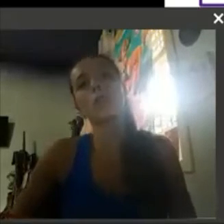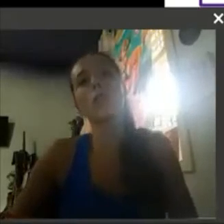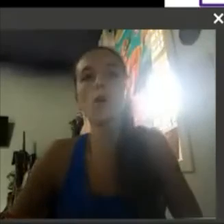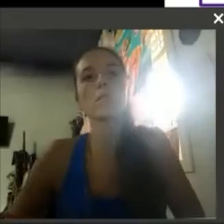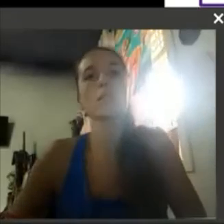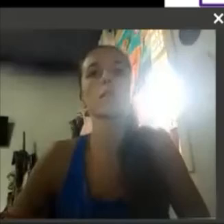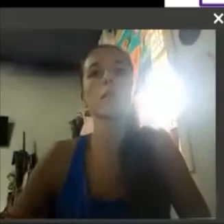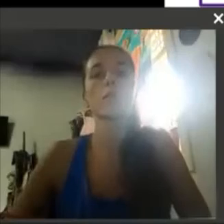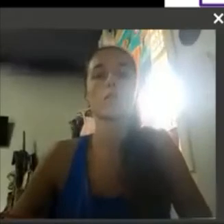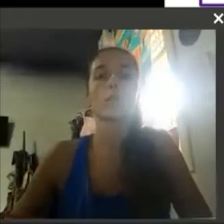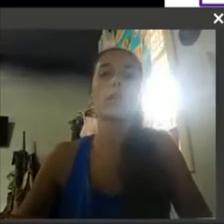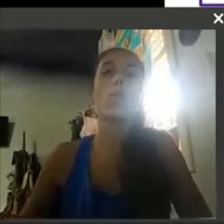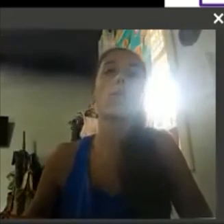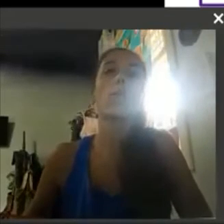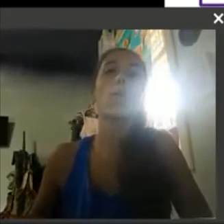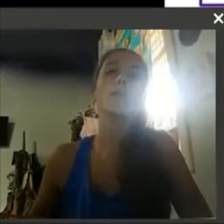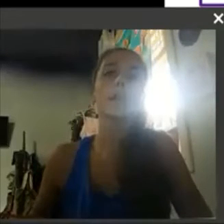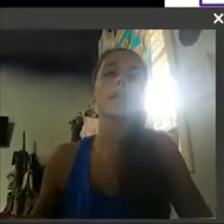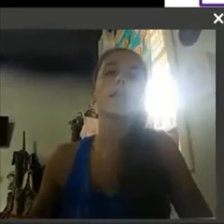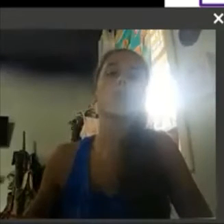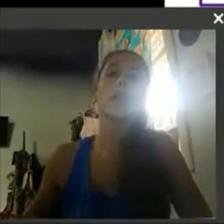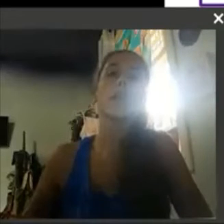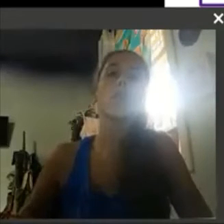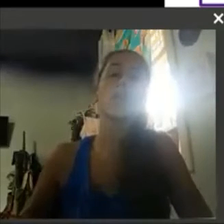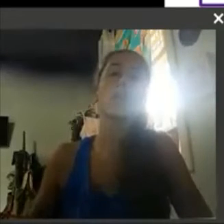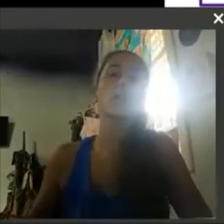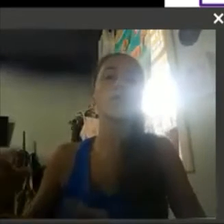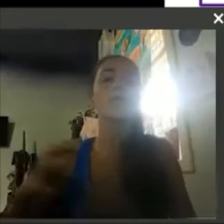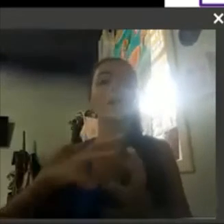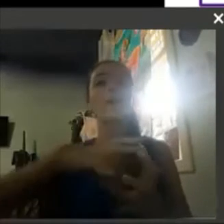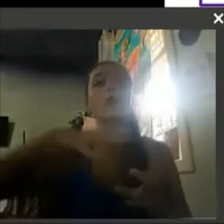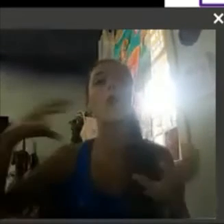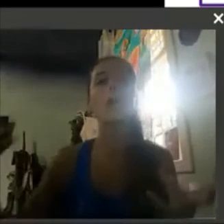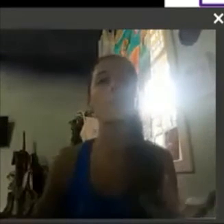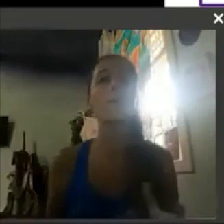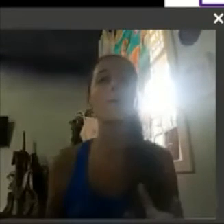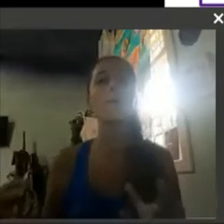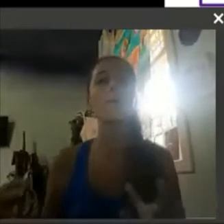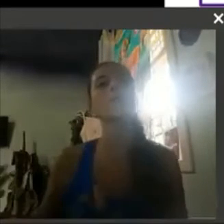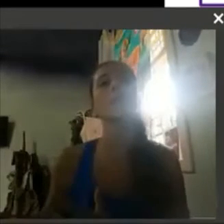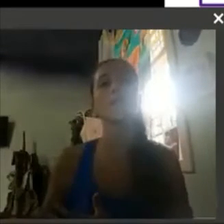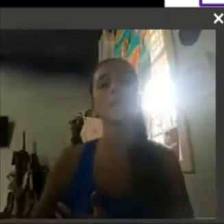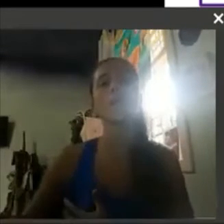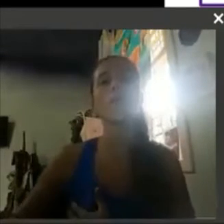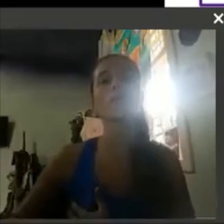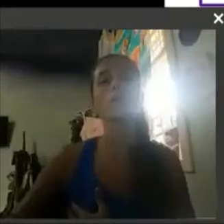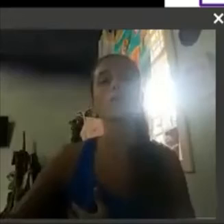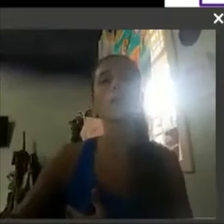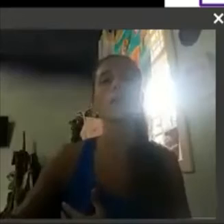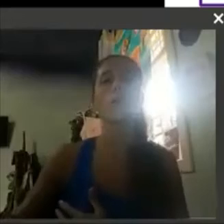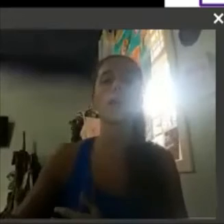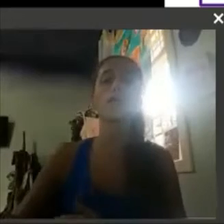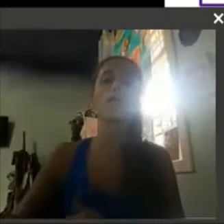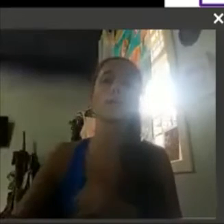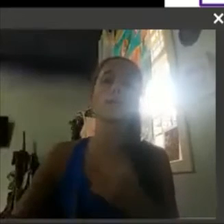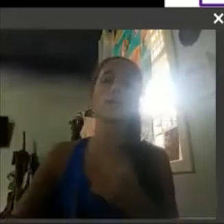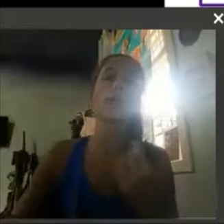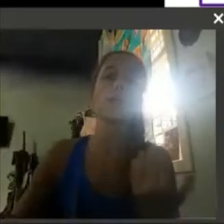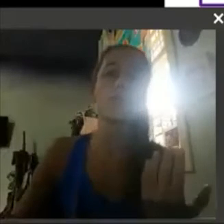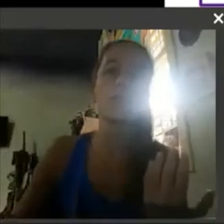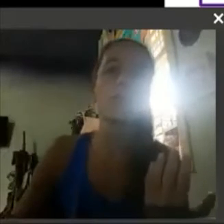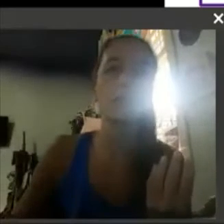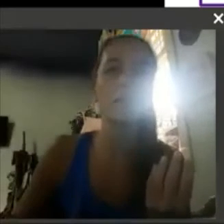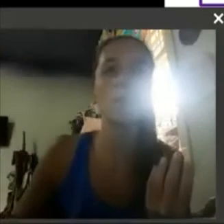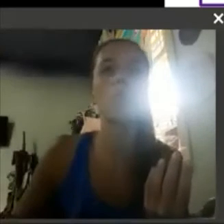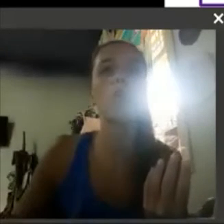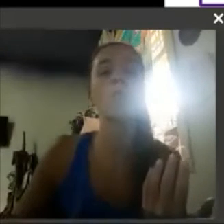de glicose, só que ele é um polissacarídeo, né? O amido, ele é uma molécula enorme, uma glicose ligada na outra. Então, antes de passar pelo processo